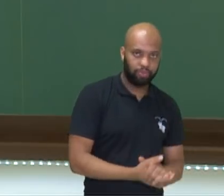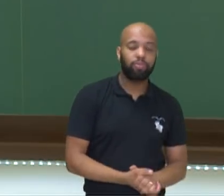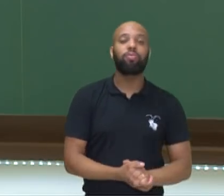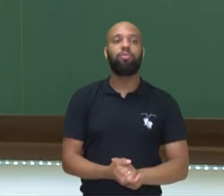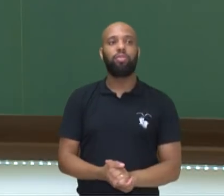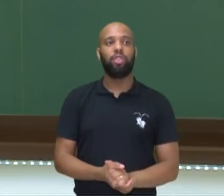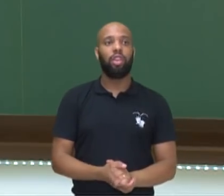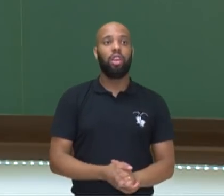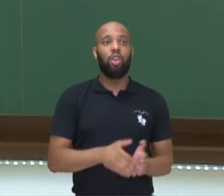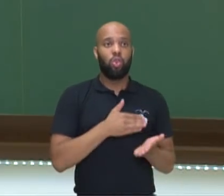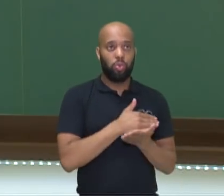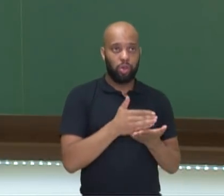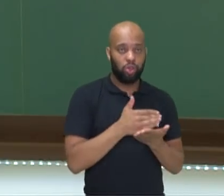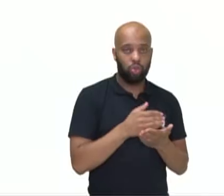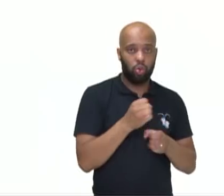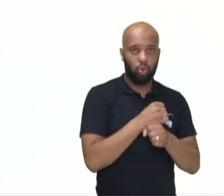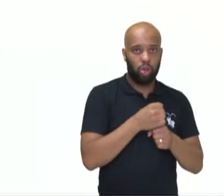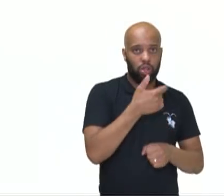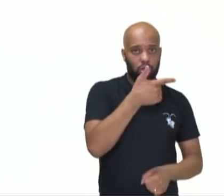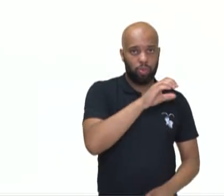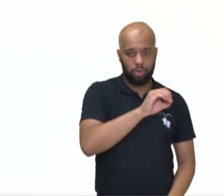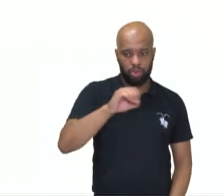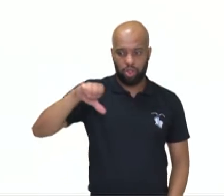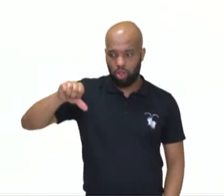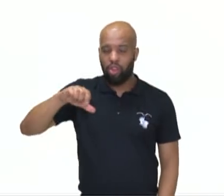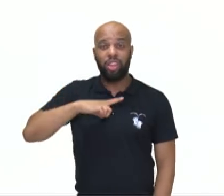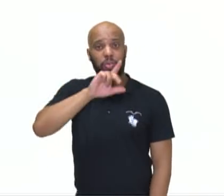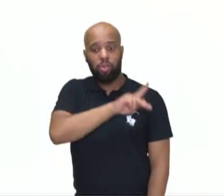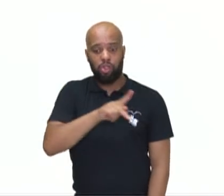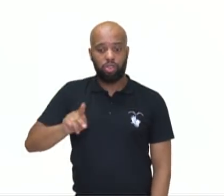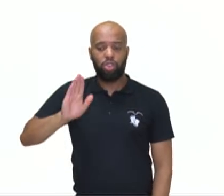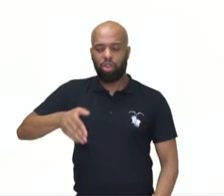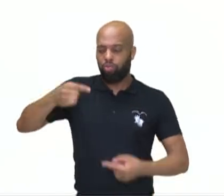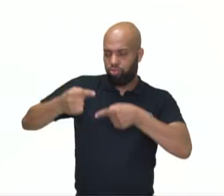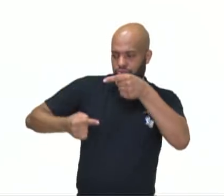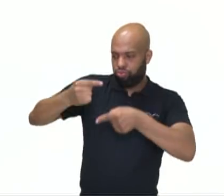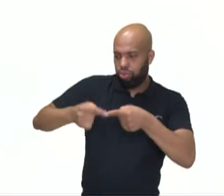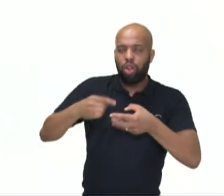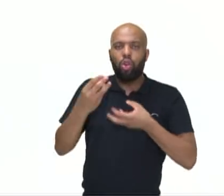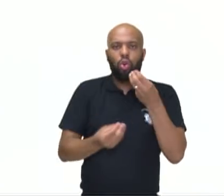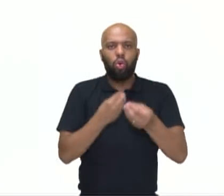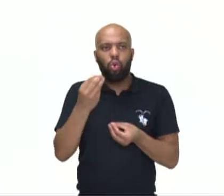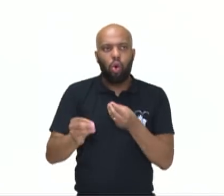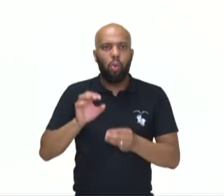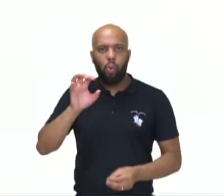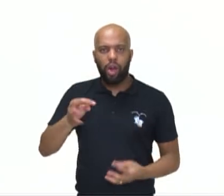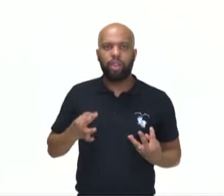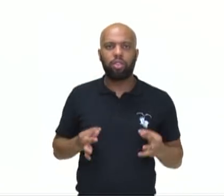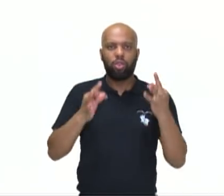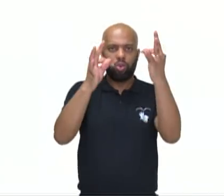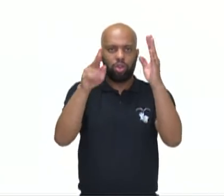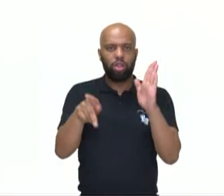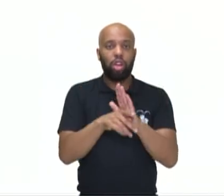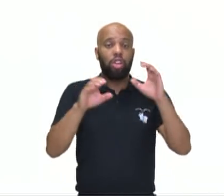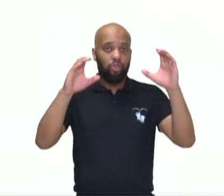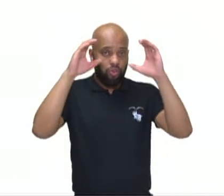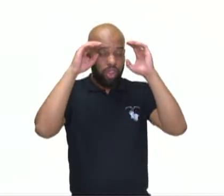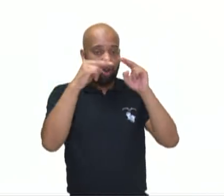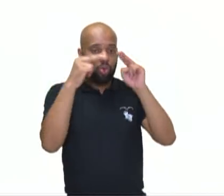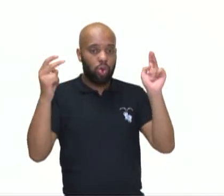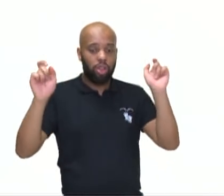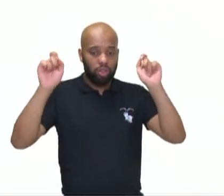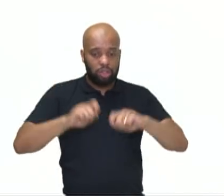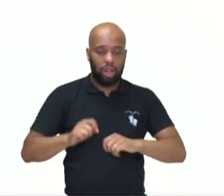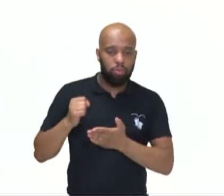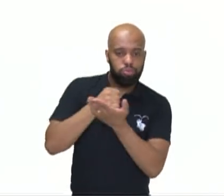Desde 2009, olha só, professores já discutem como os dispositivos de realidade virtual